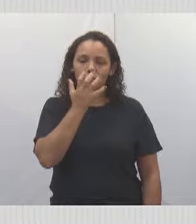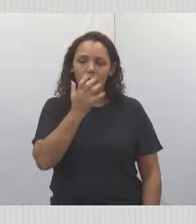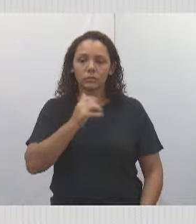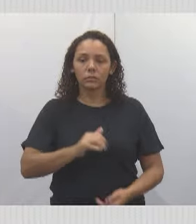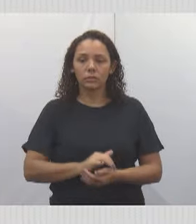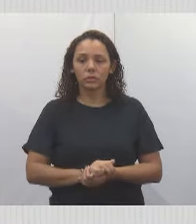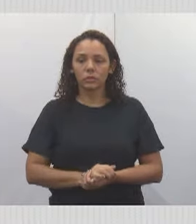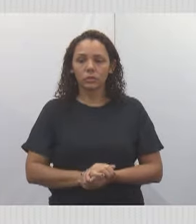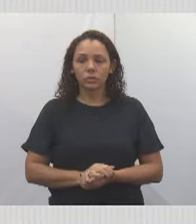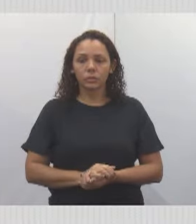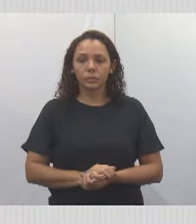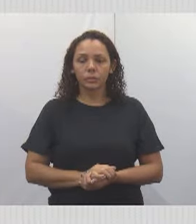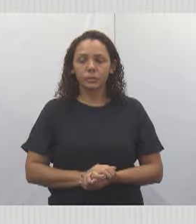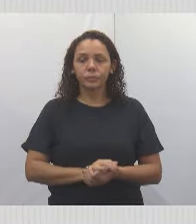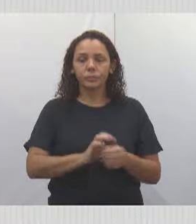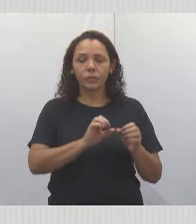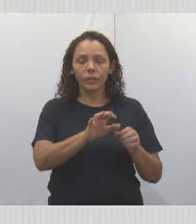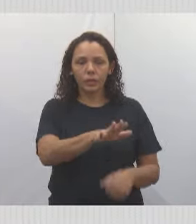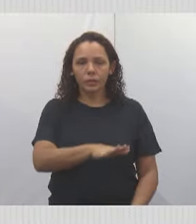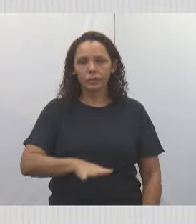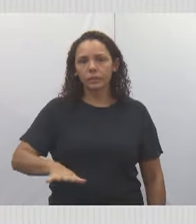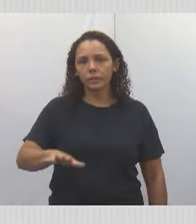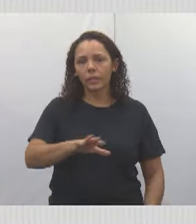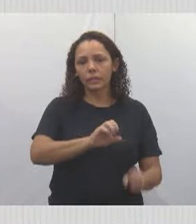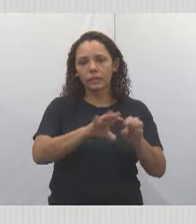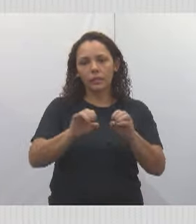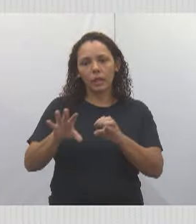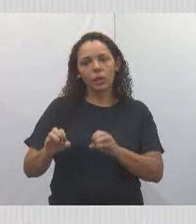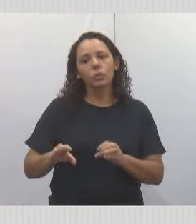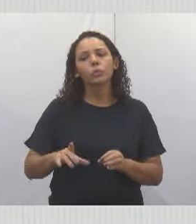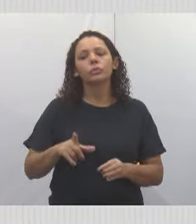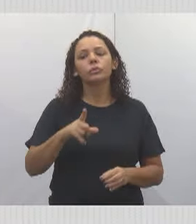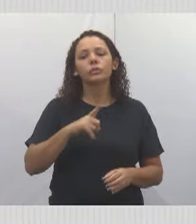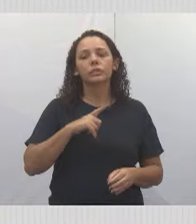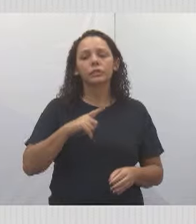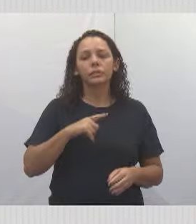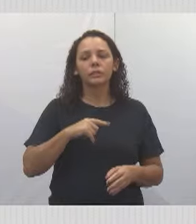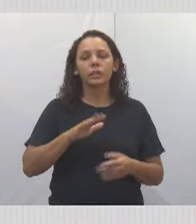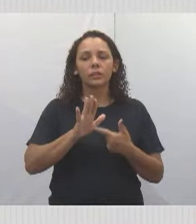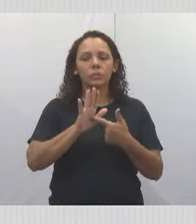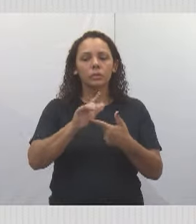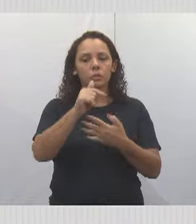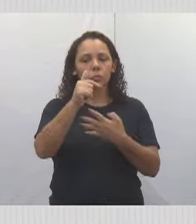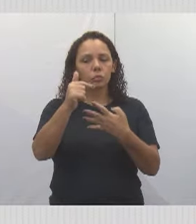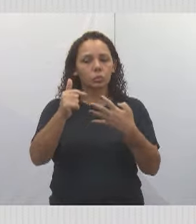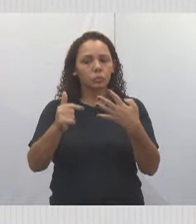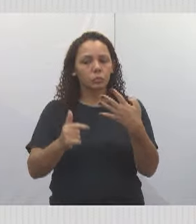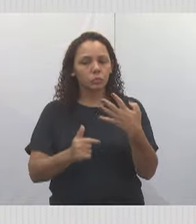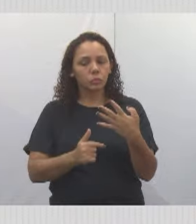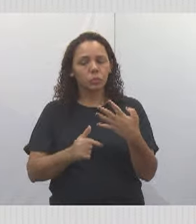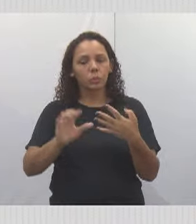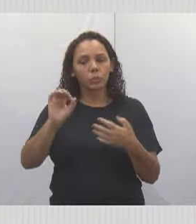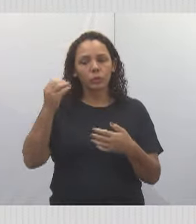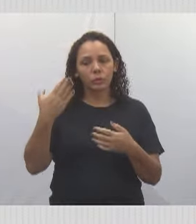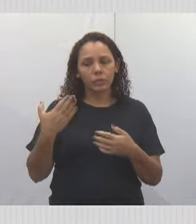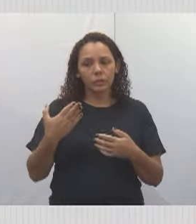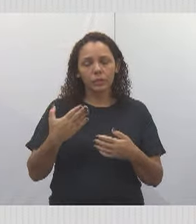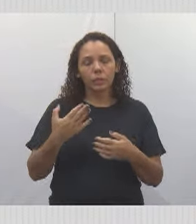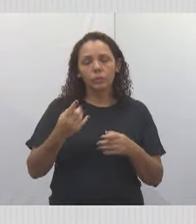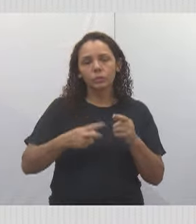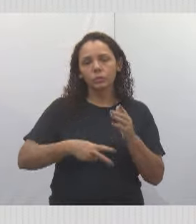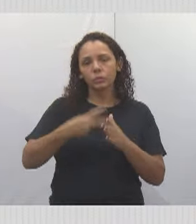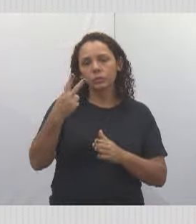Ações educativas na saúde. Então, temos aí descrita todas as atividades educativas. Próximo slide. Prefizemos um total, no segundo